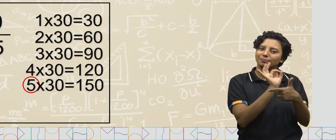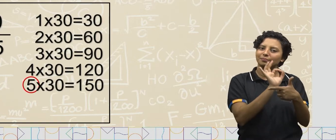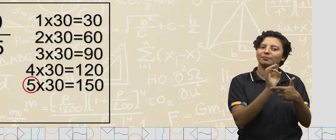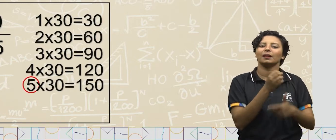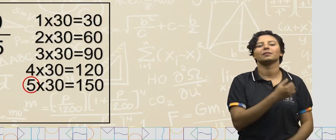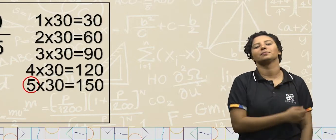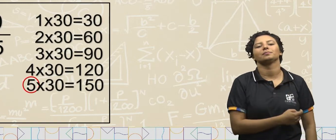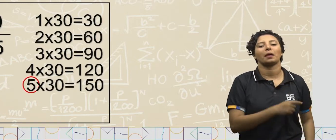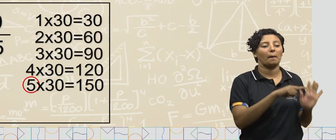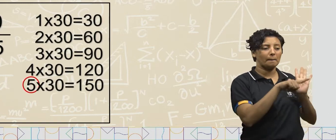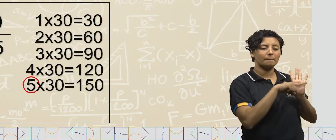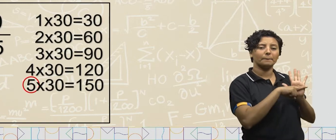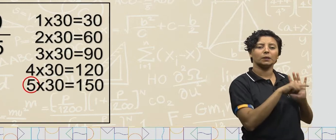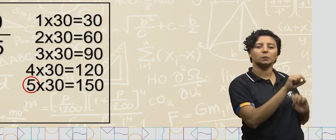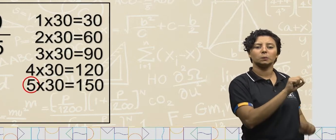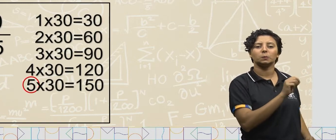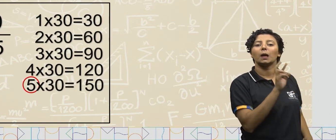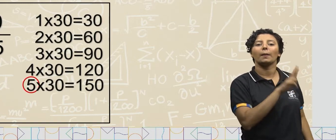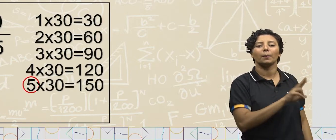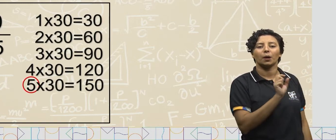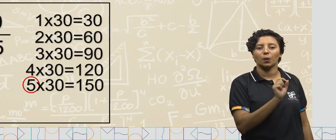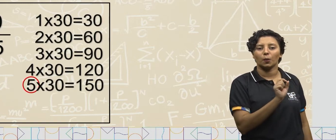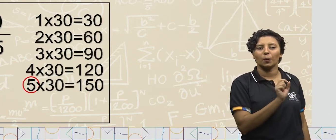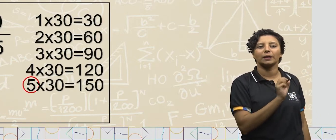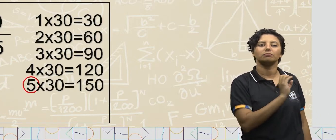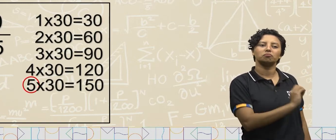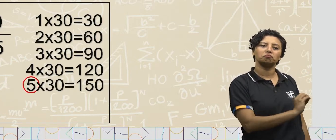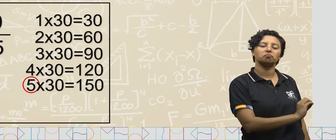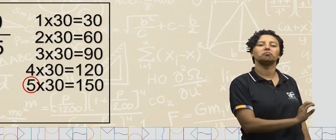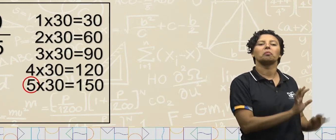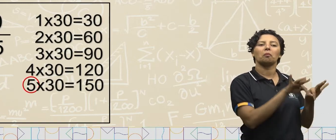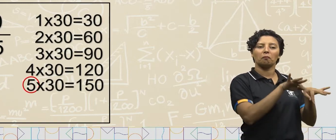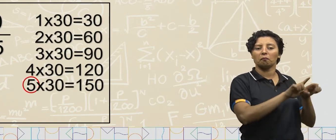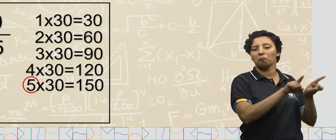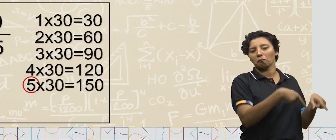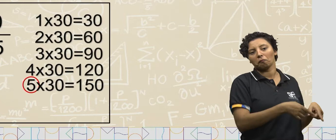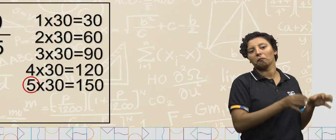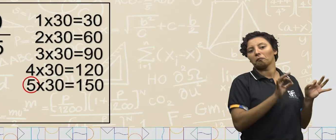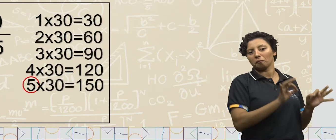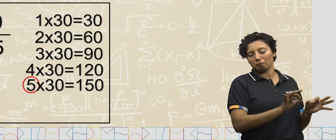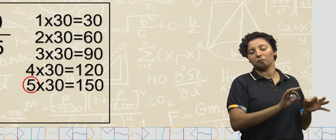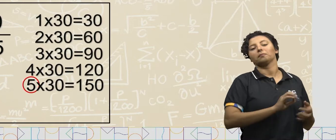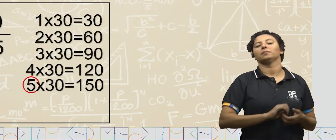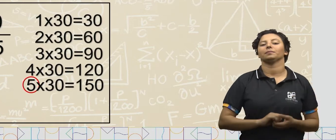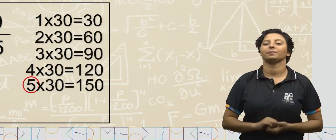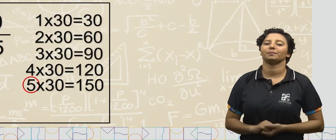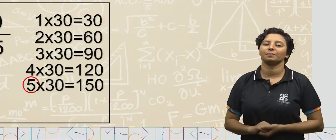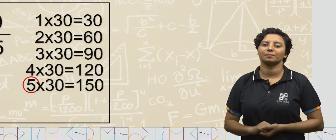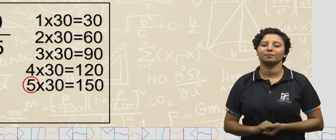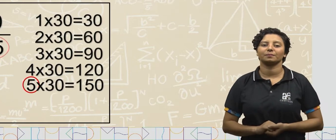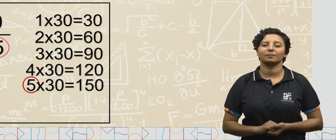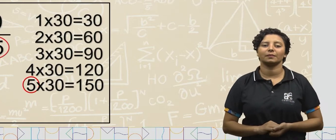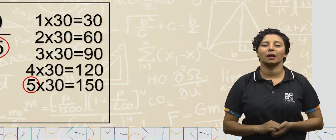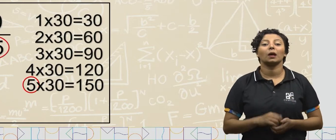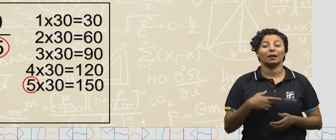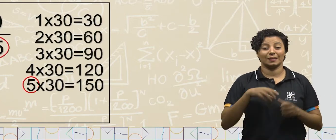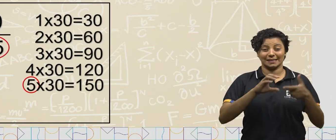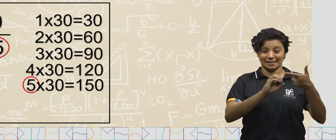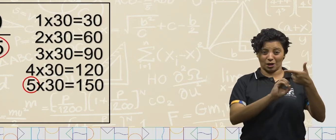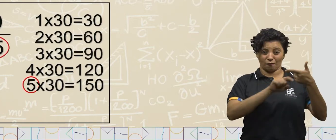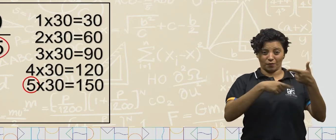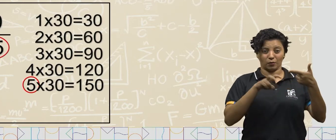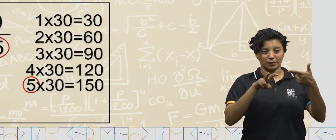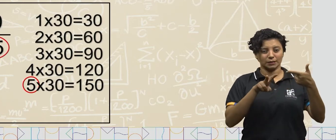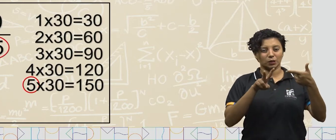150 menos 150 é 0. Fechamos a conta e guardamos esse